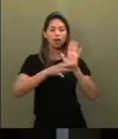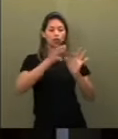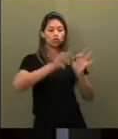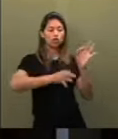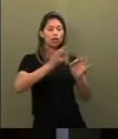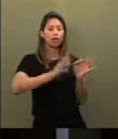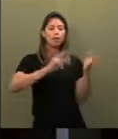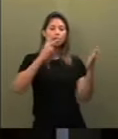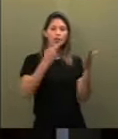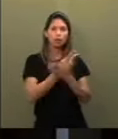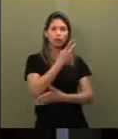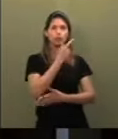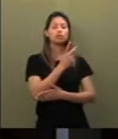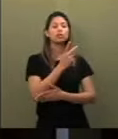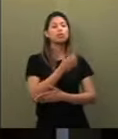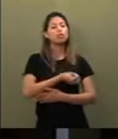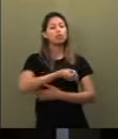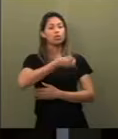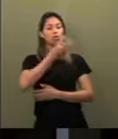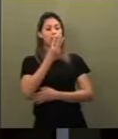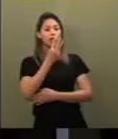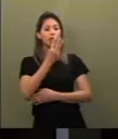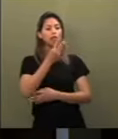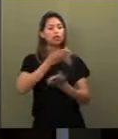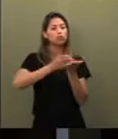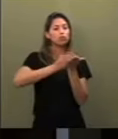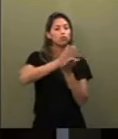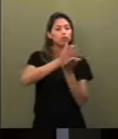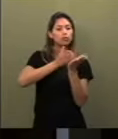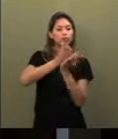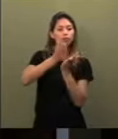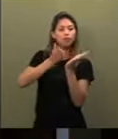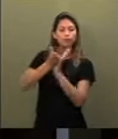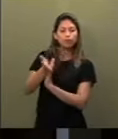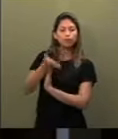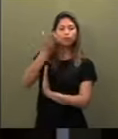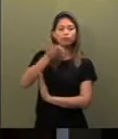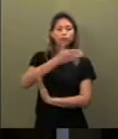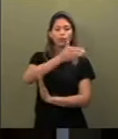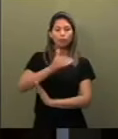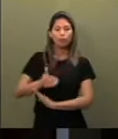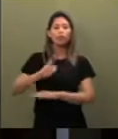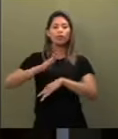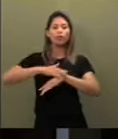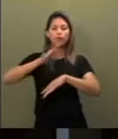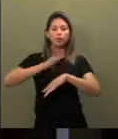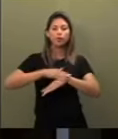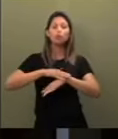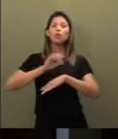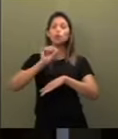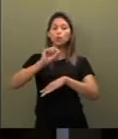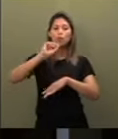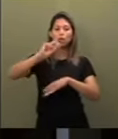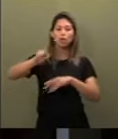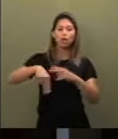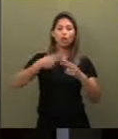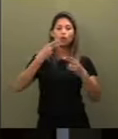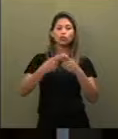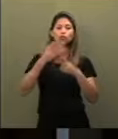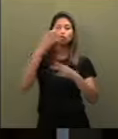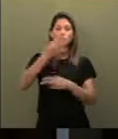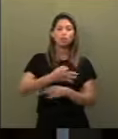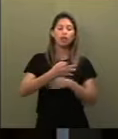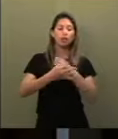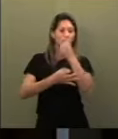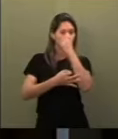ocorrido em 3 instâncias, anulando temporariamente condenações justas